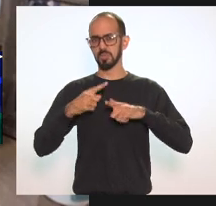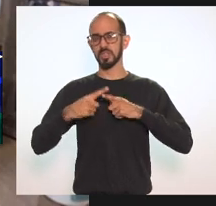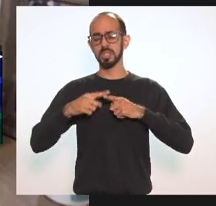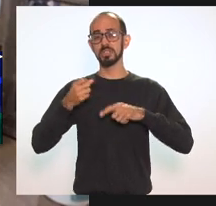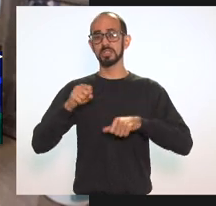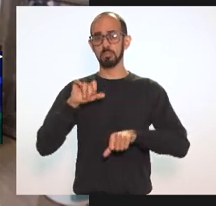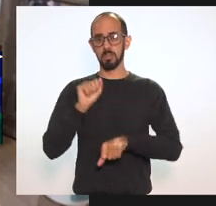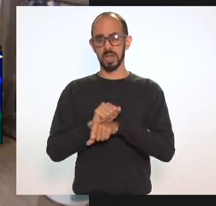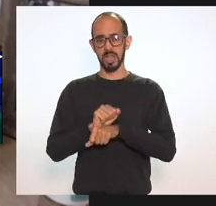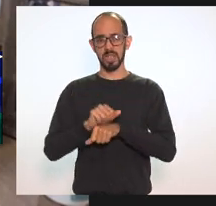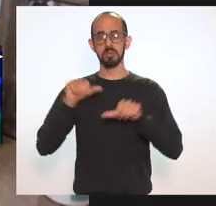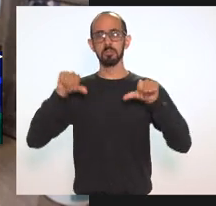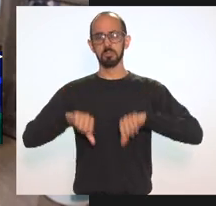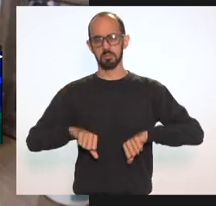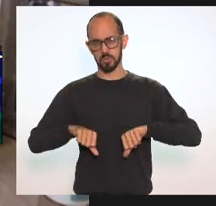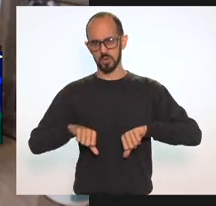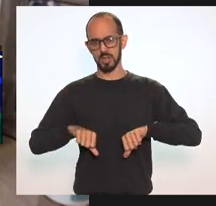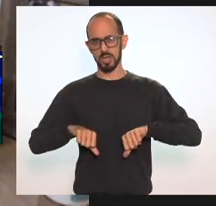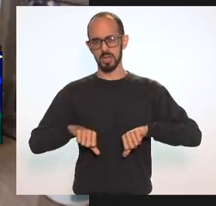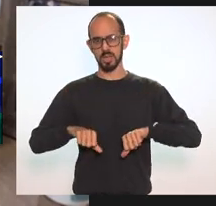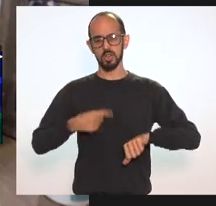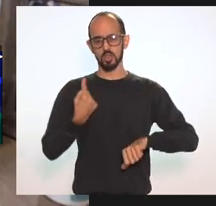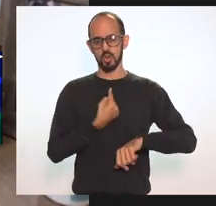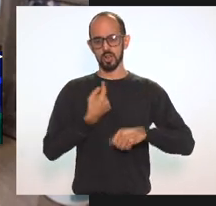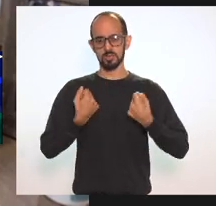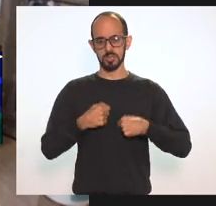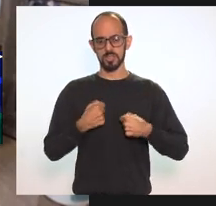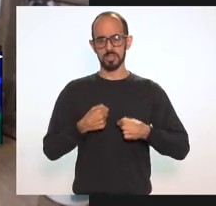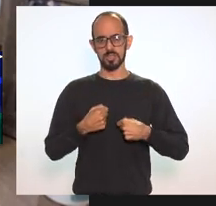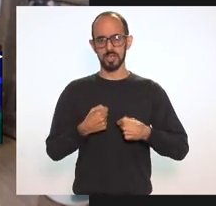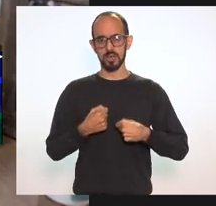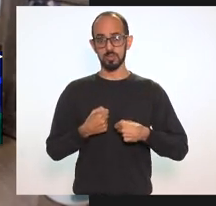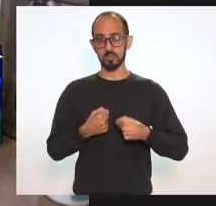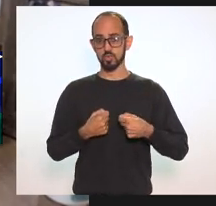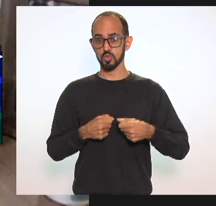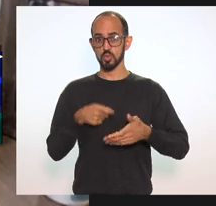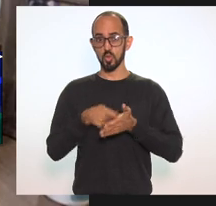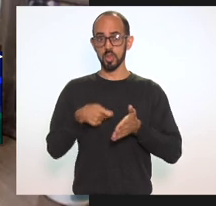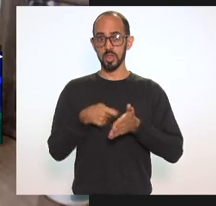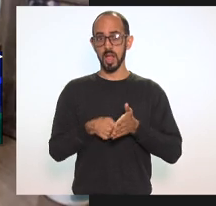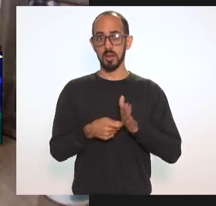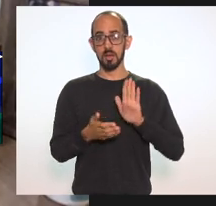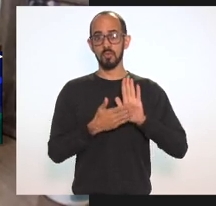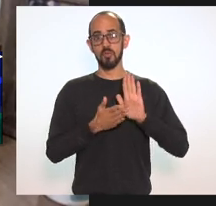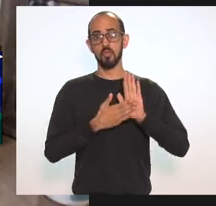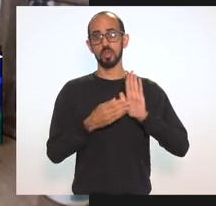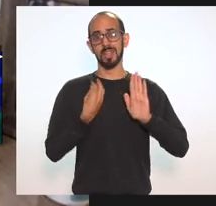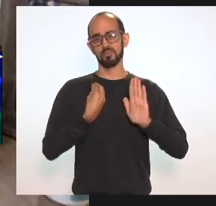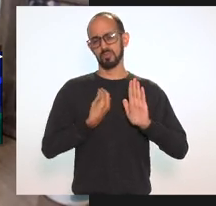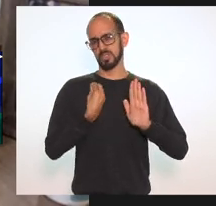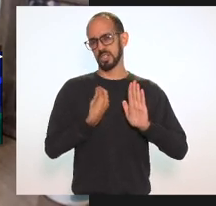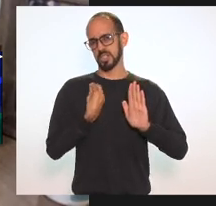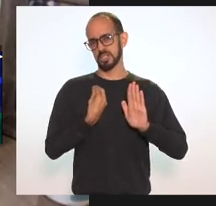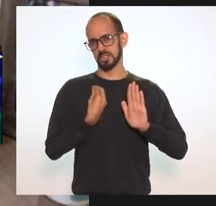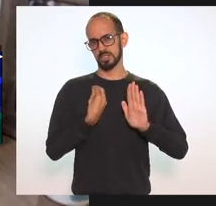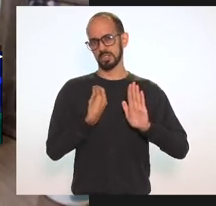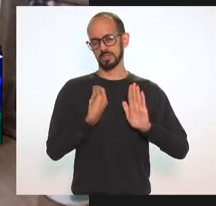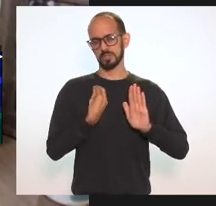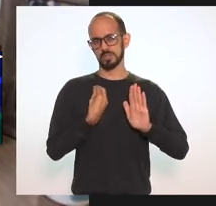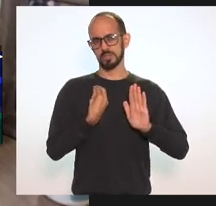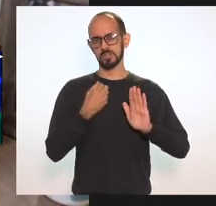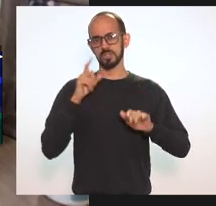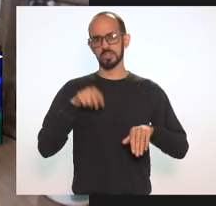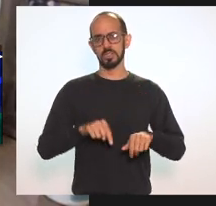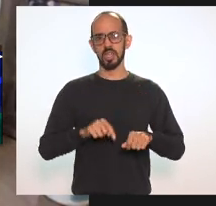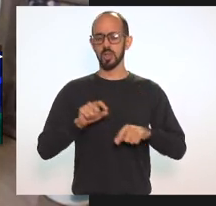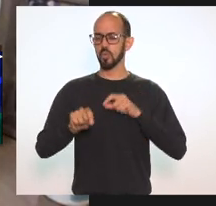pandemia Então a gente tem que ser a favor da vida e a vida precisa de vários fatores principalmente no